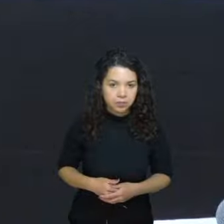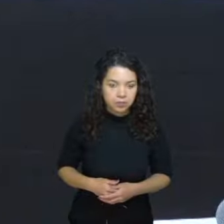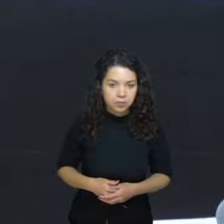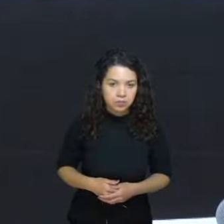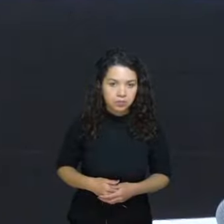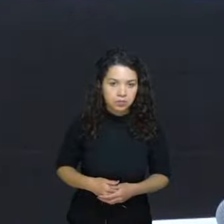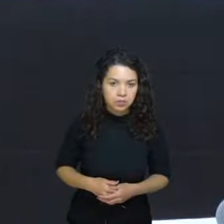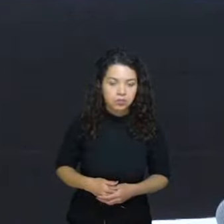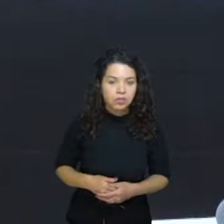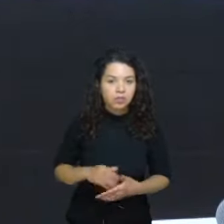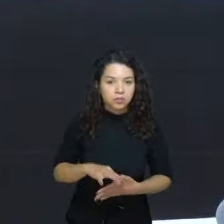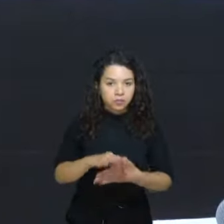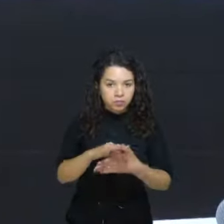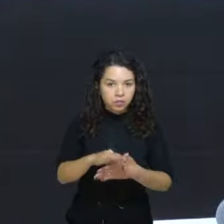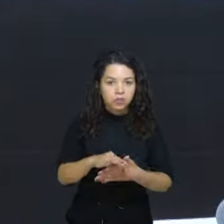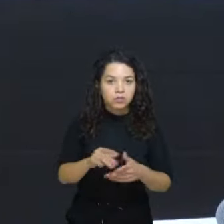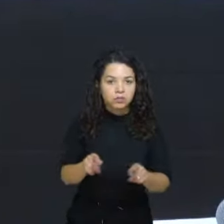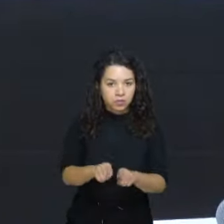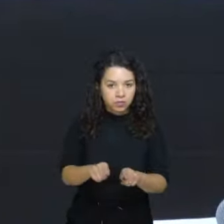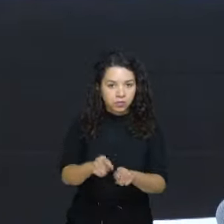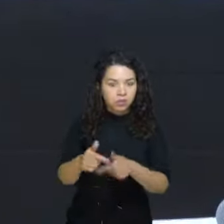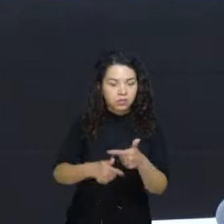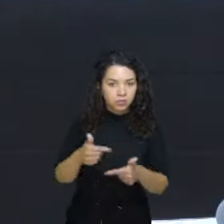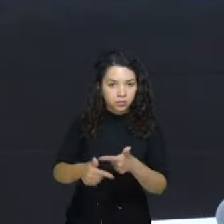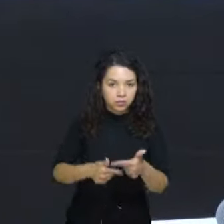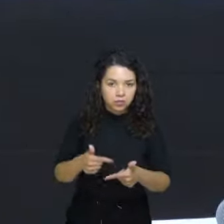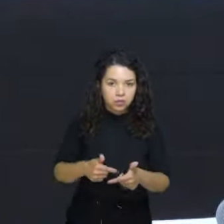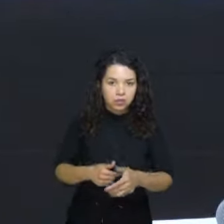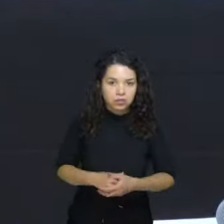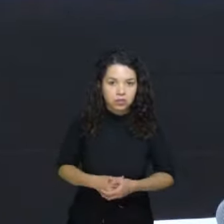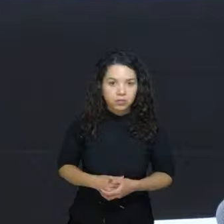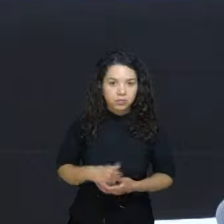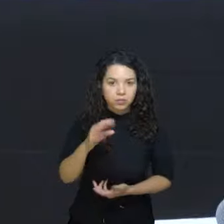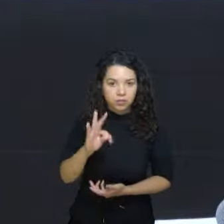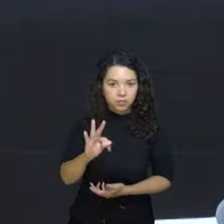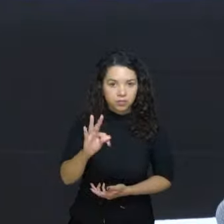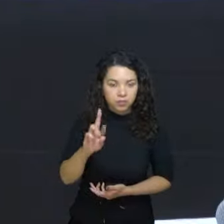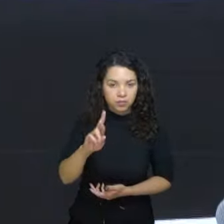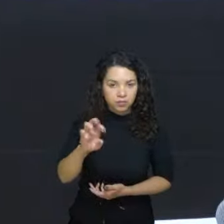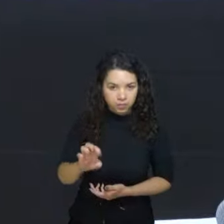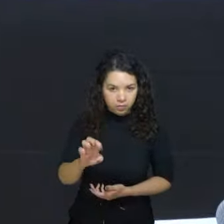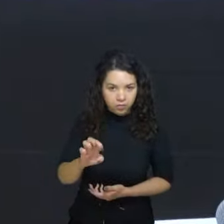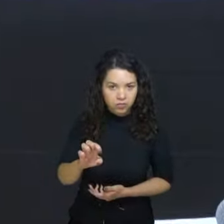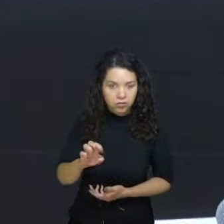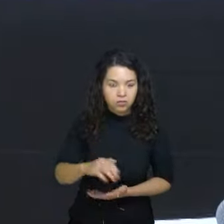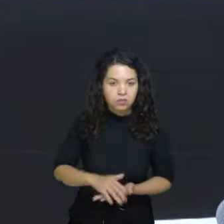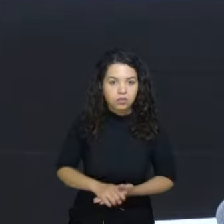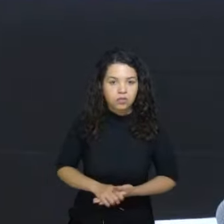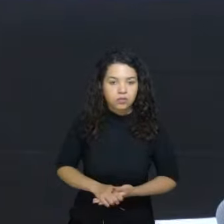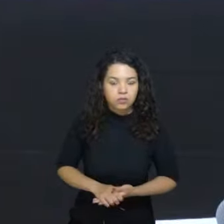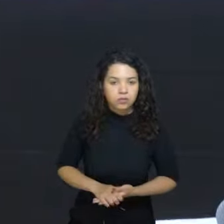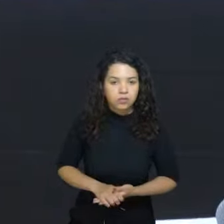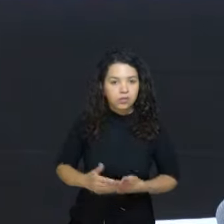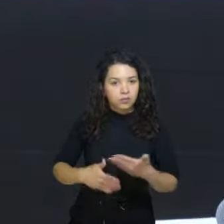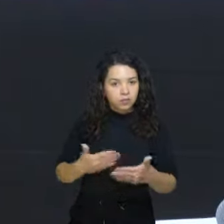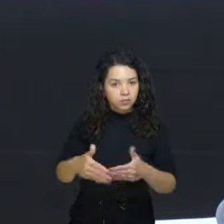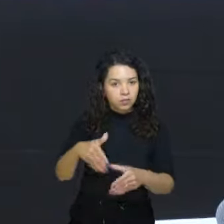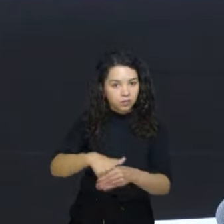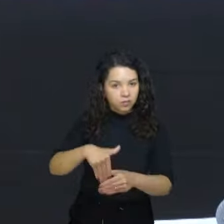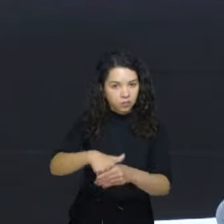e destaco também eh o seu trabalho junto a ao TRE conduzindo o nosso processo eleitoral onde numa forma